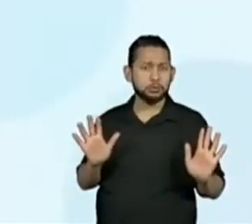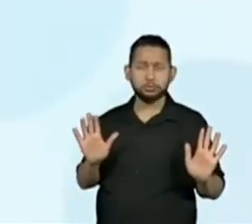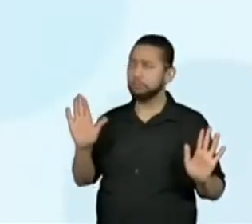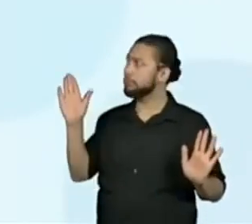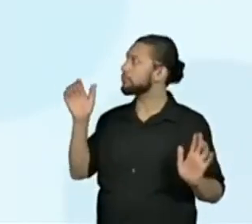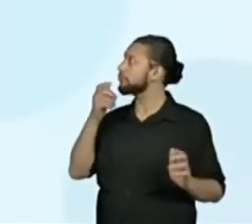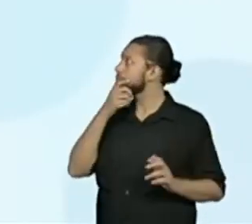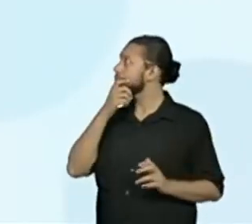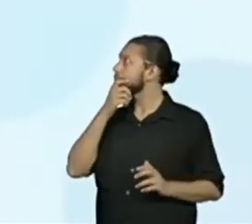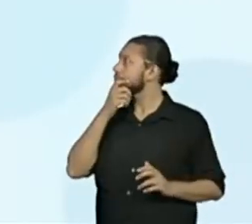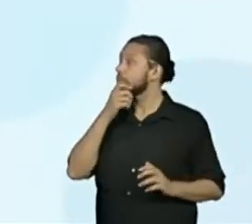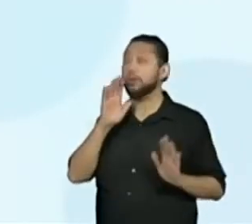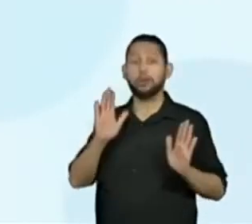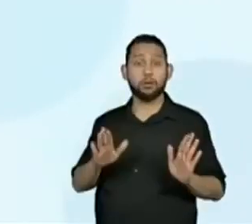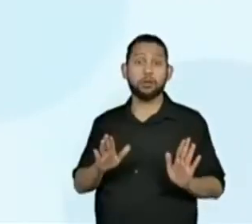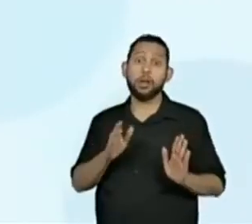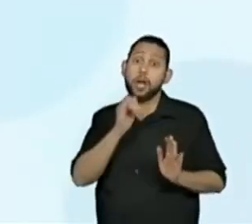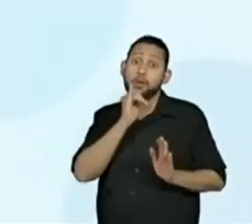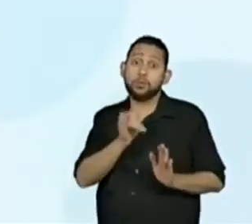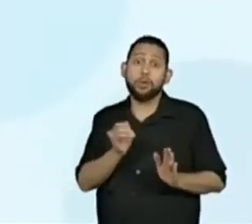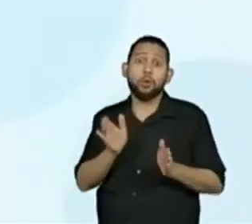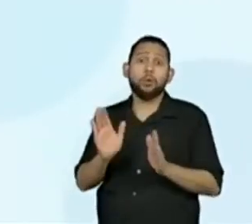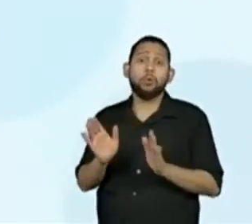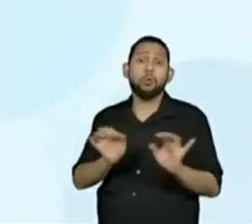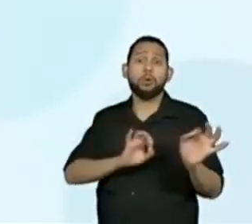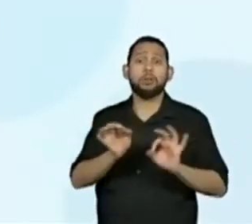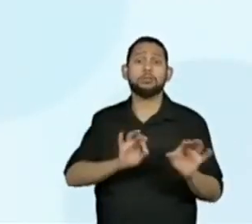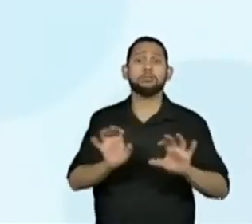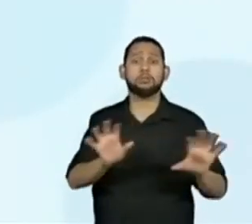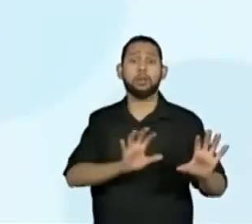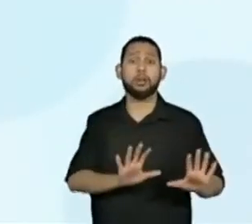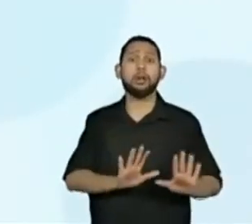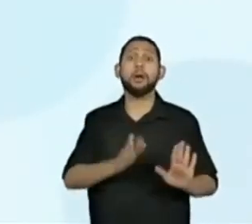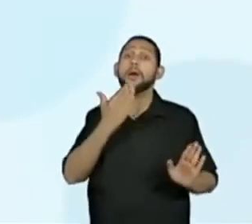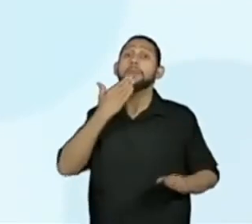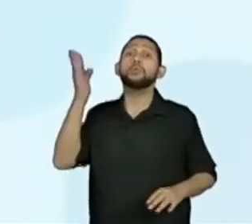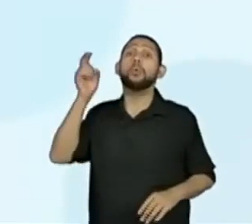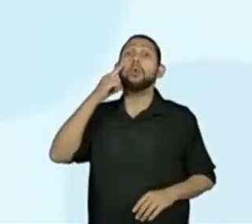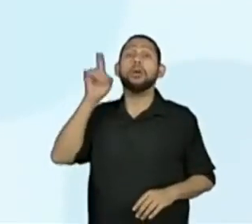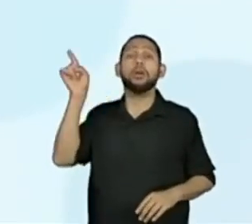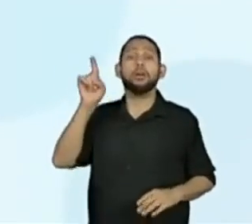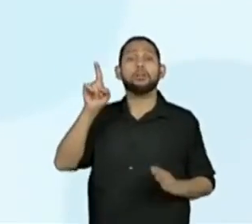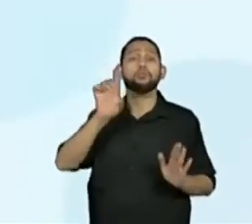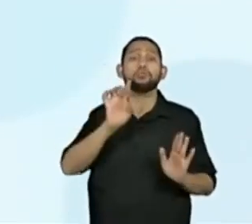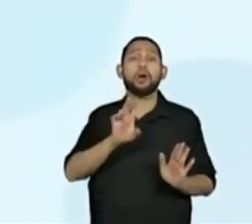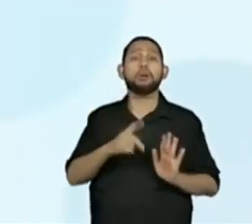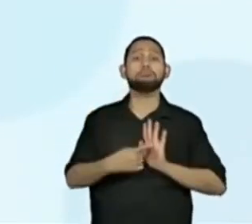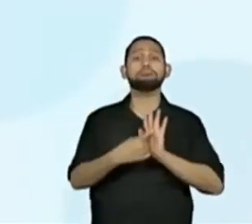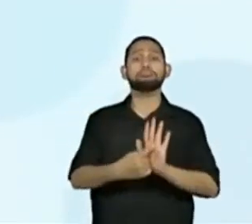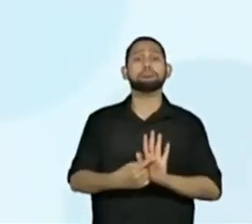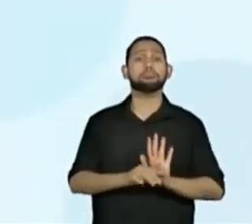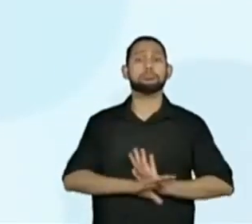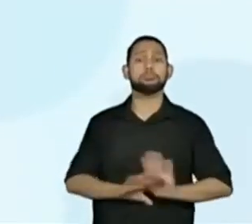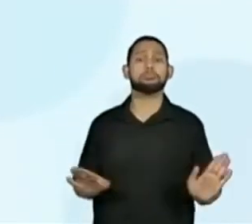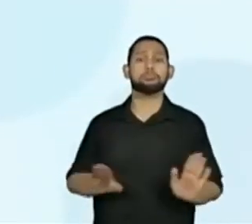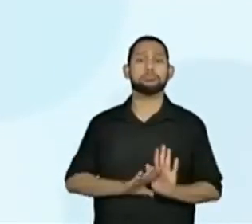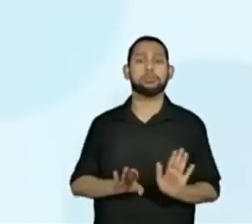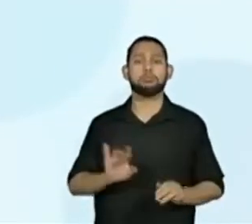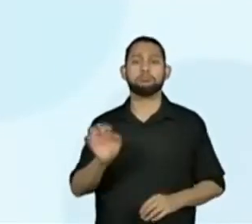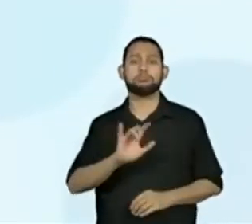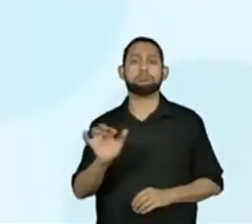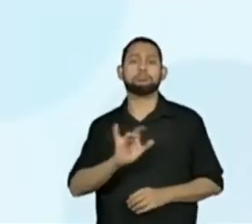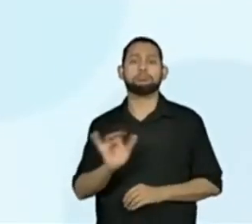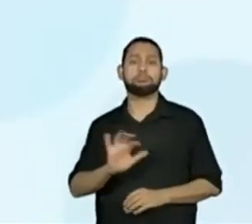Ele falou que ele ia organizar, mas nesse primeiro momento só está pedindo para realizar a leitura em voz alta, né? Isso! Olha